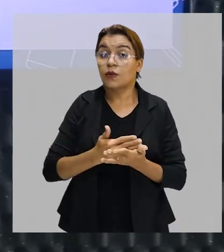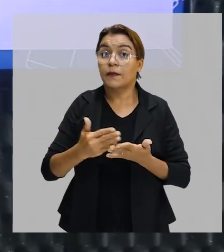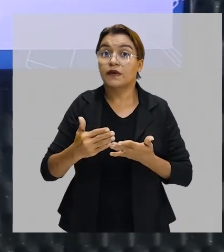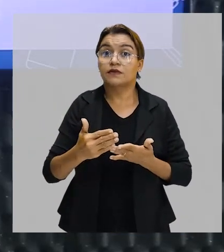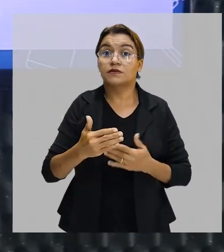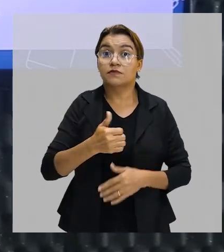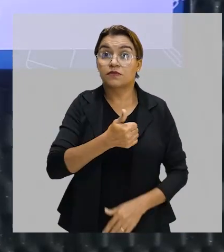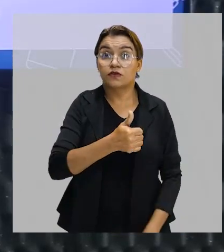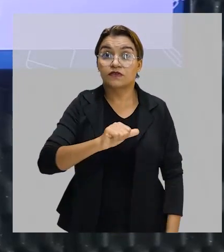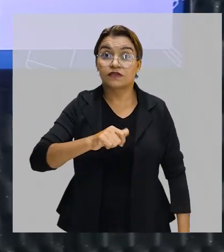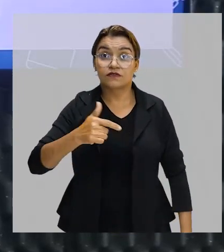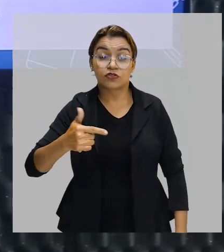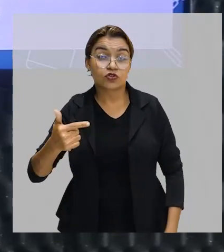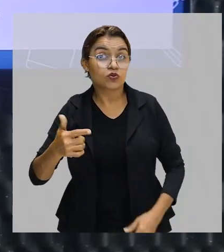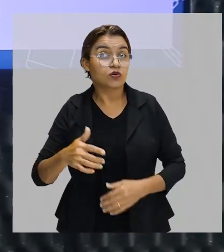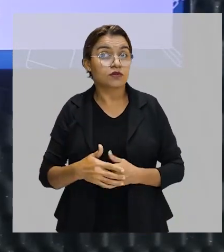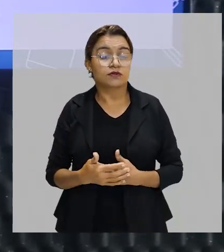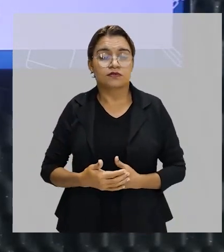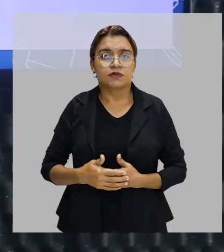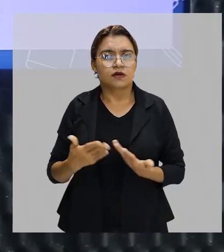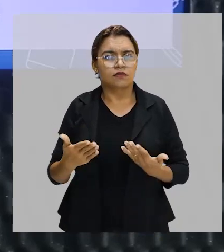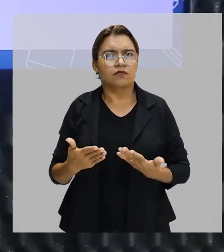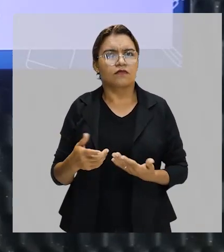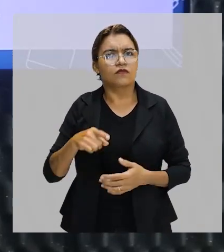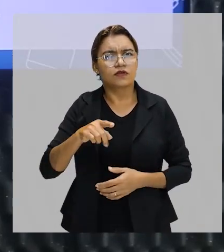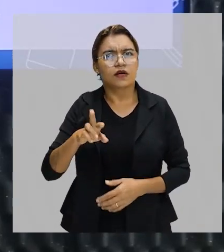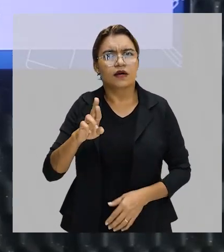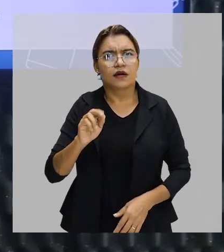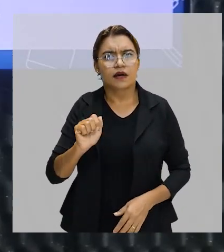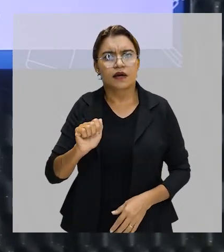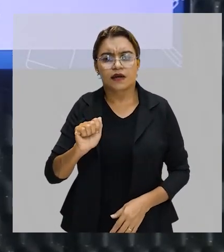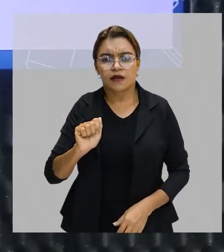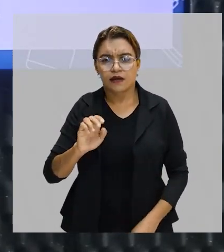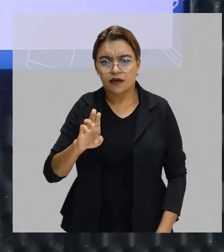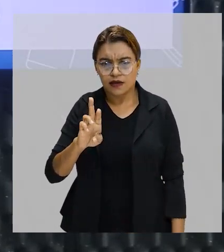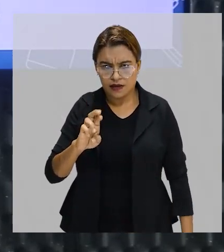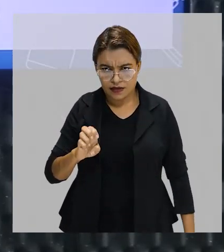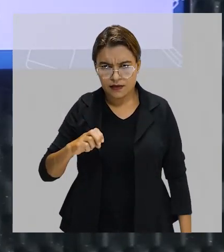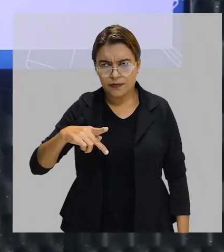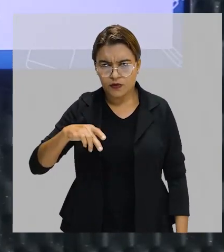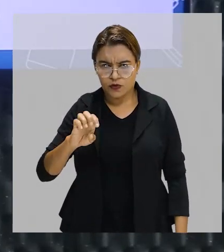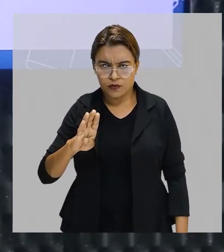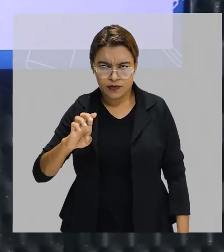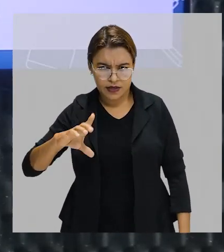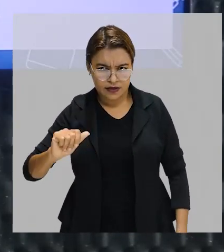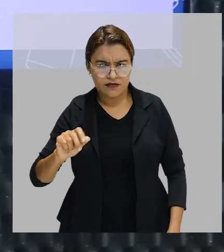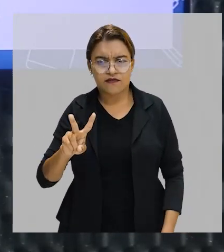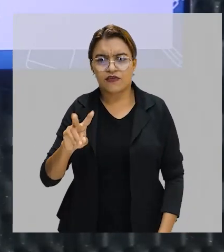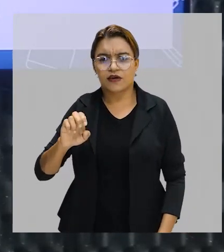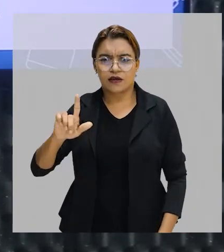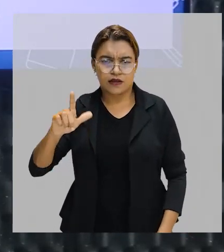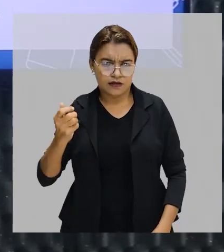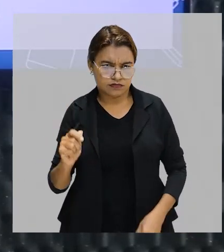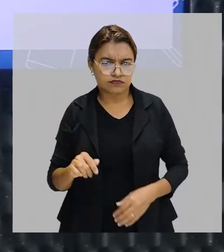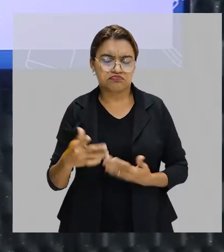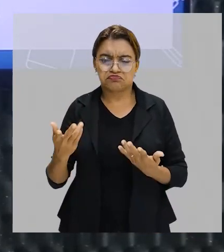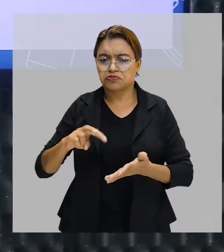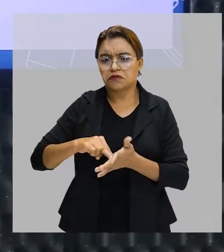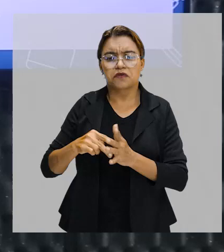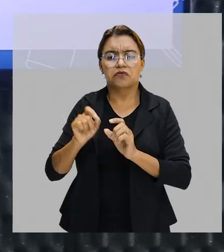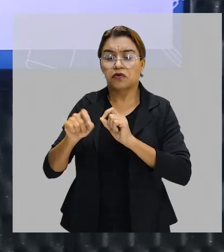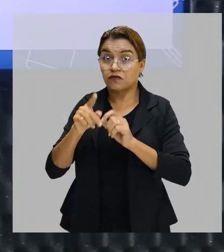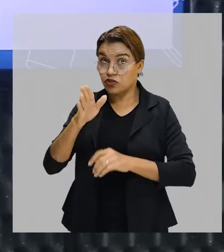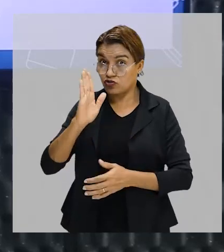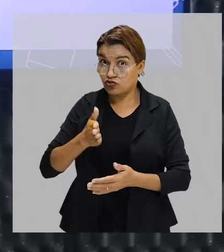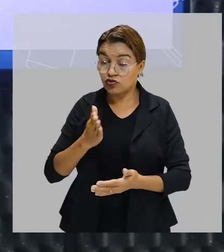tudo isso. O que é República Velha? Você já estudou, tá bom? 4. Modernidade